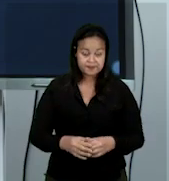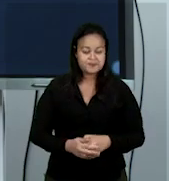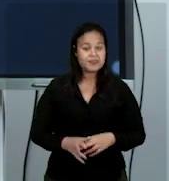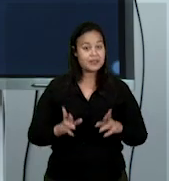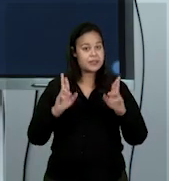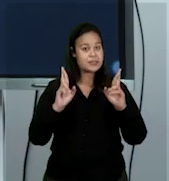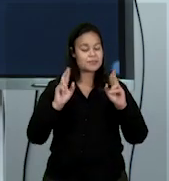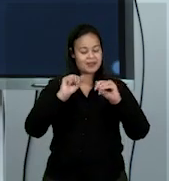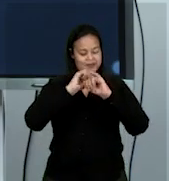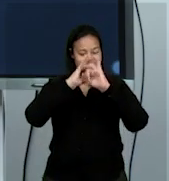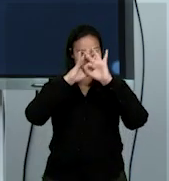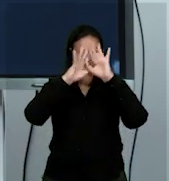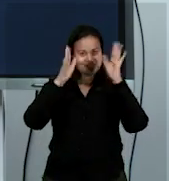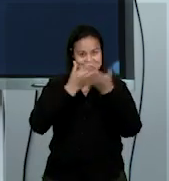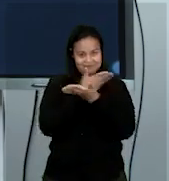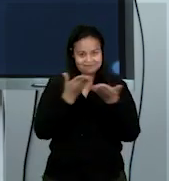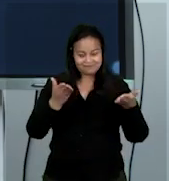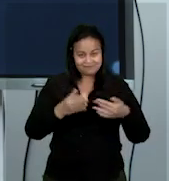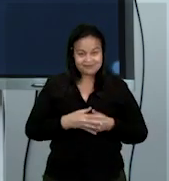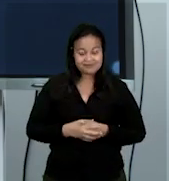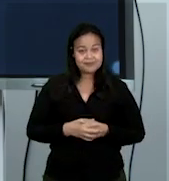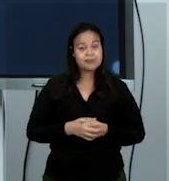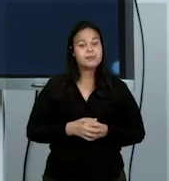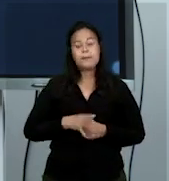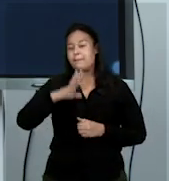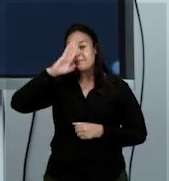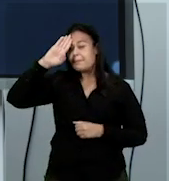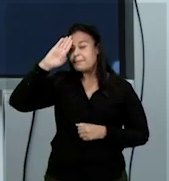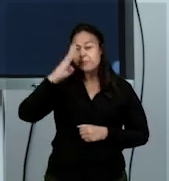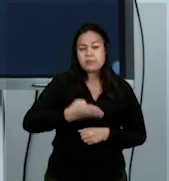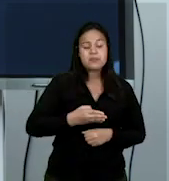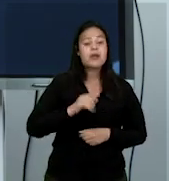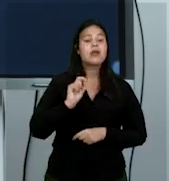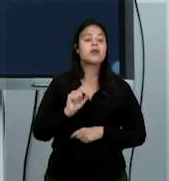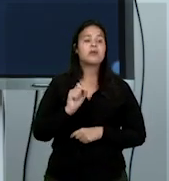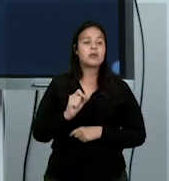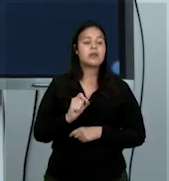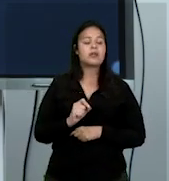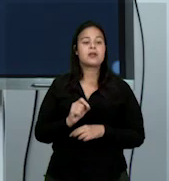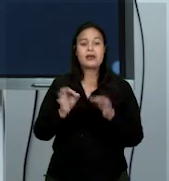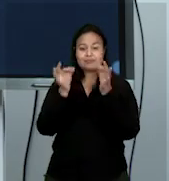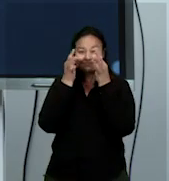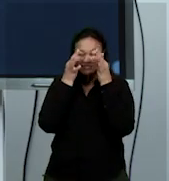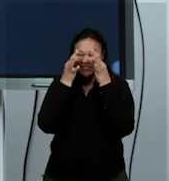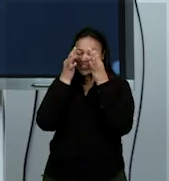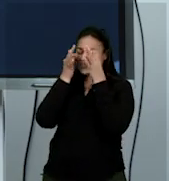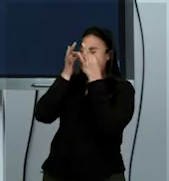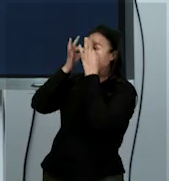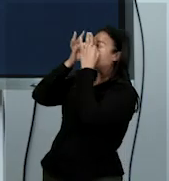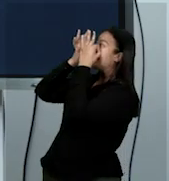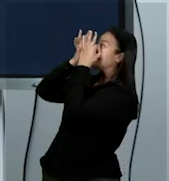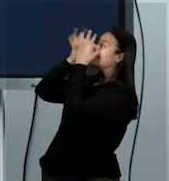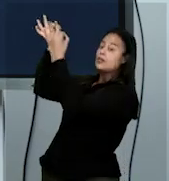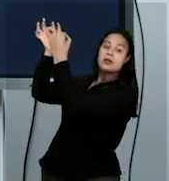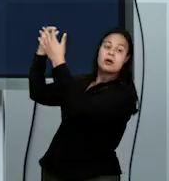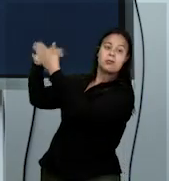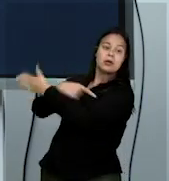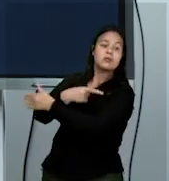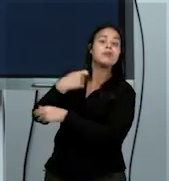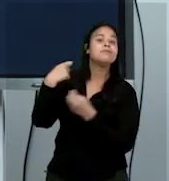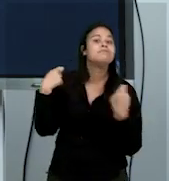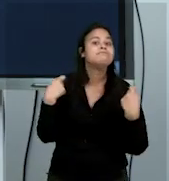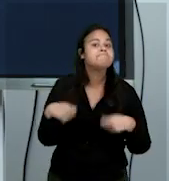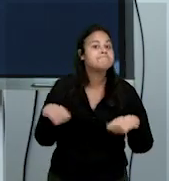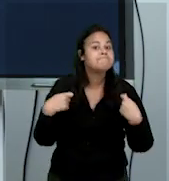tenha entendido e principalmente que você esteja atento ao que está perguntando, tá certo?